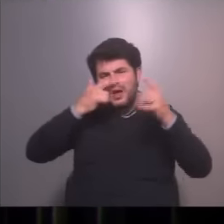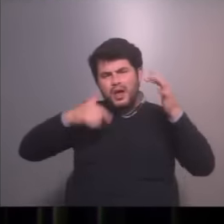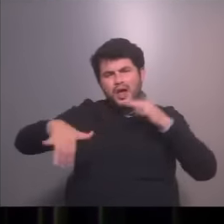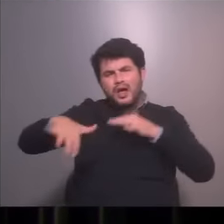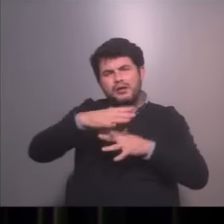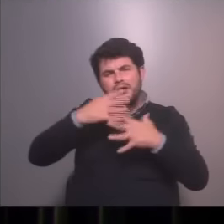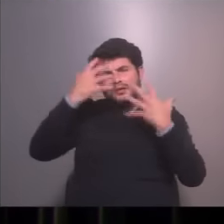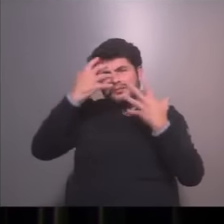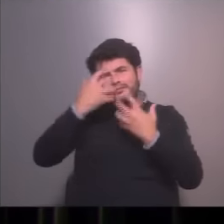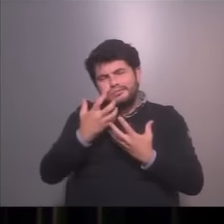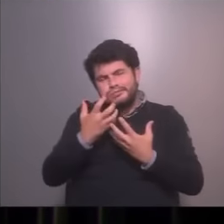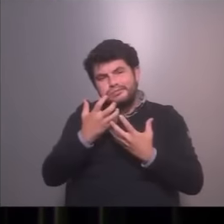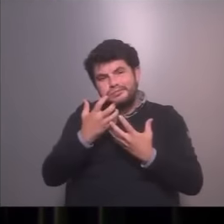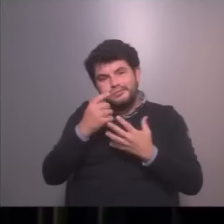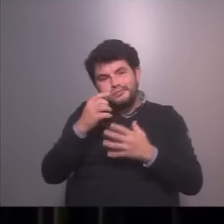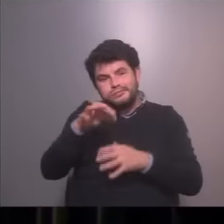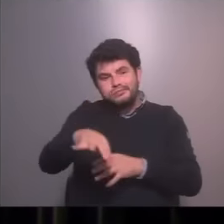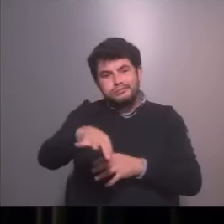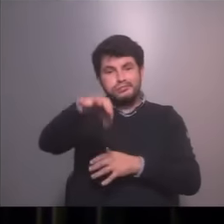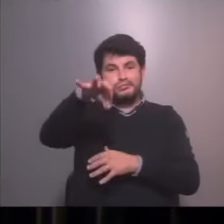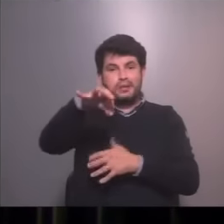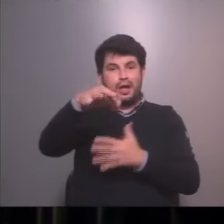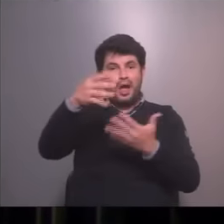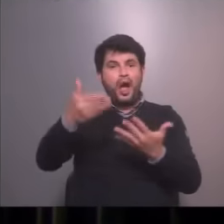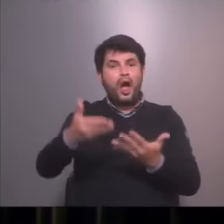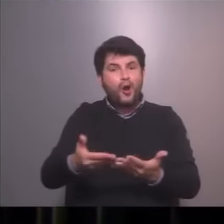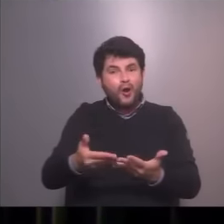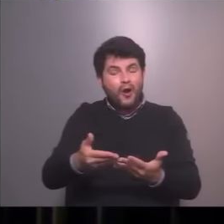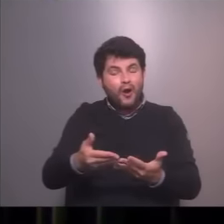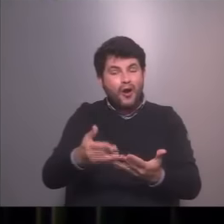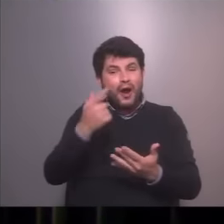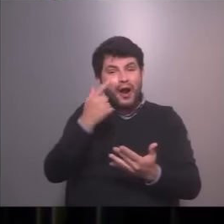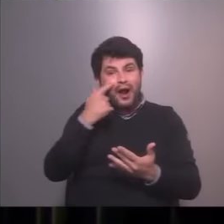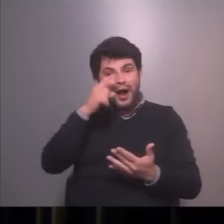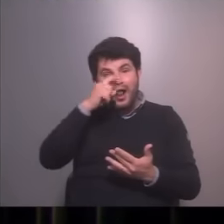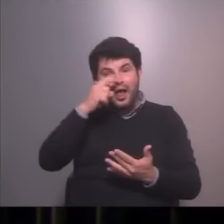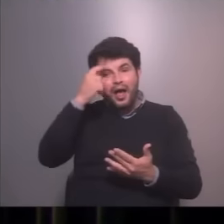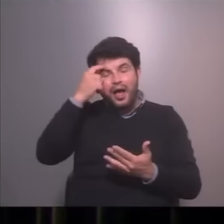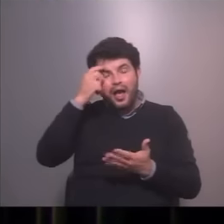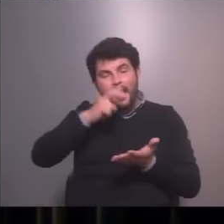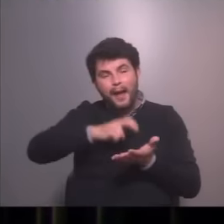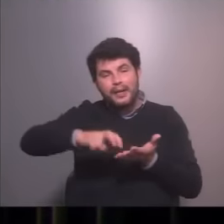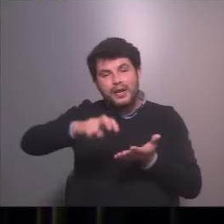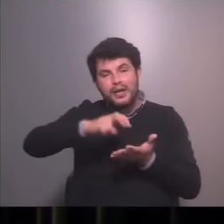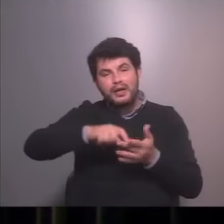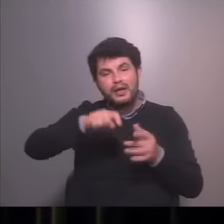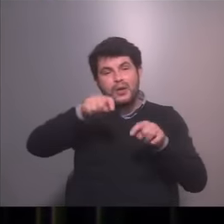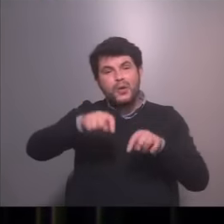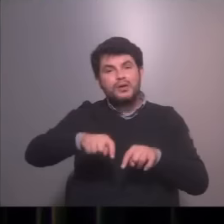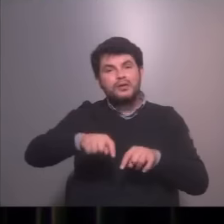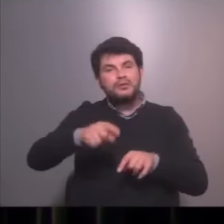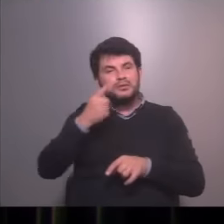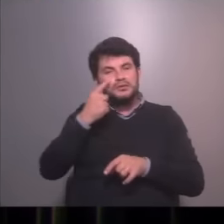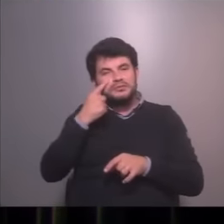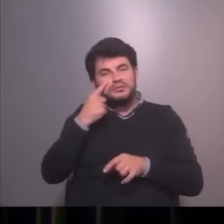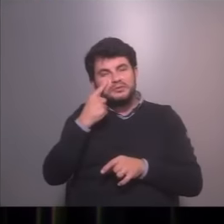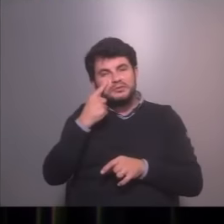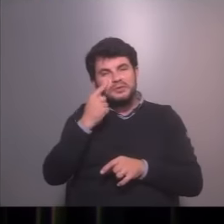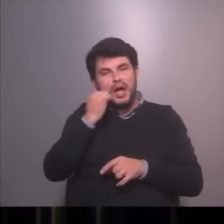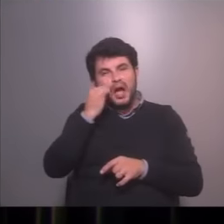Irmãos e irmãs, de entre as sombras que obscurecem pessoas e povos, sobressai na